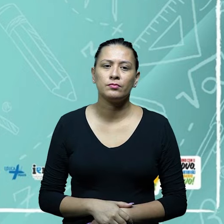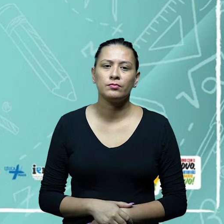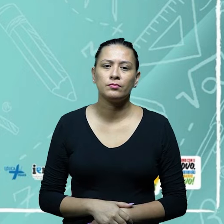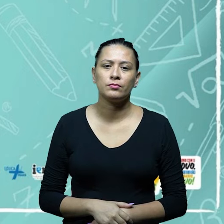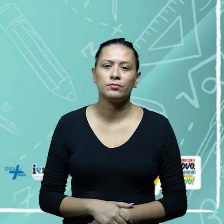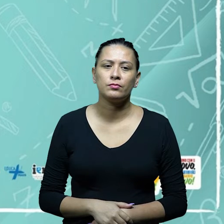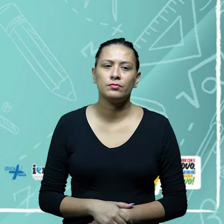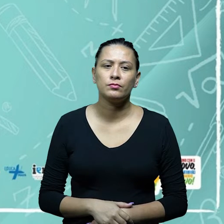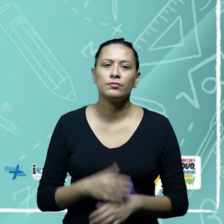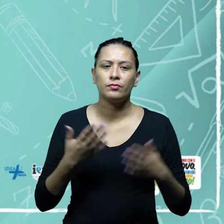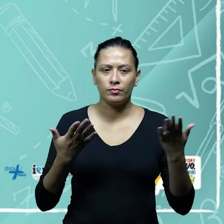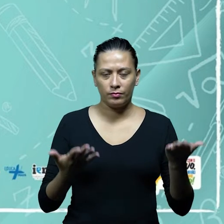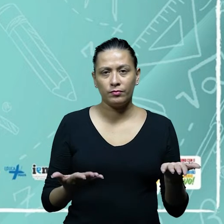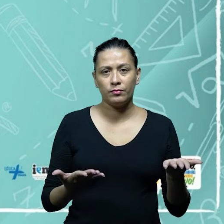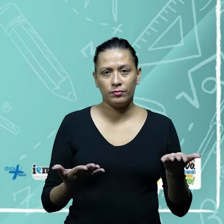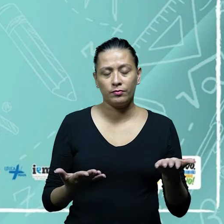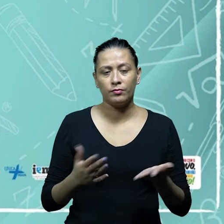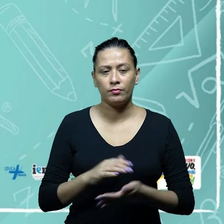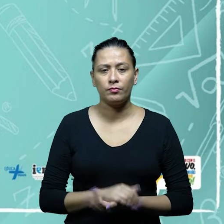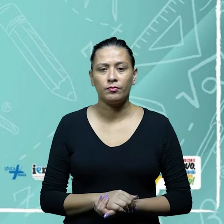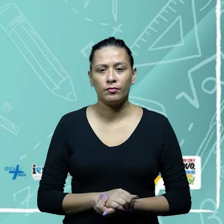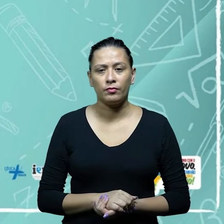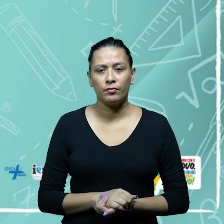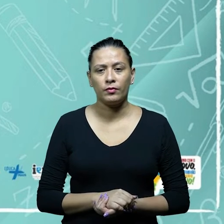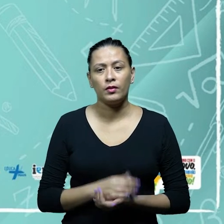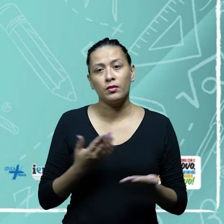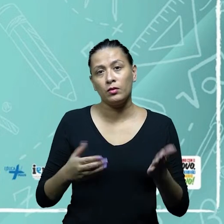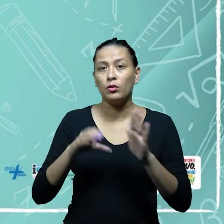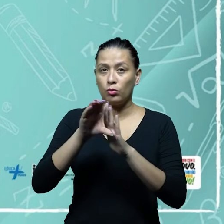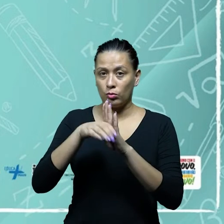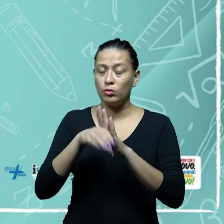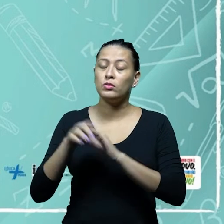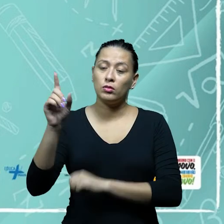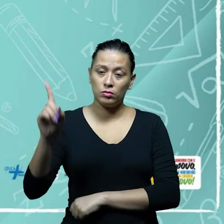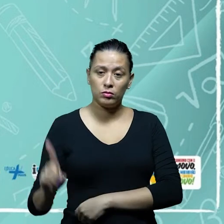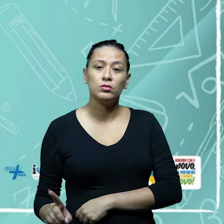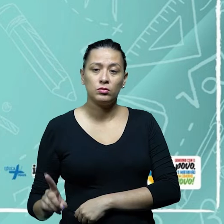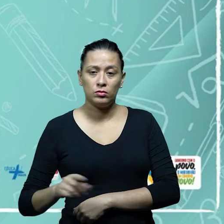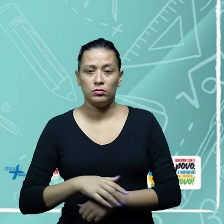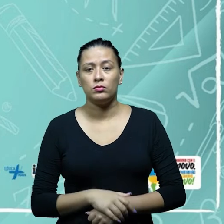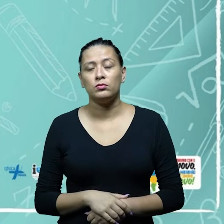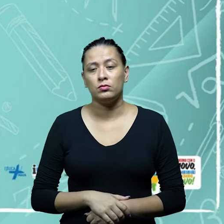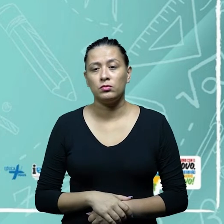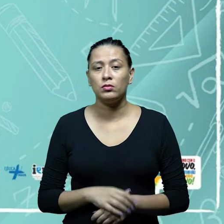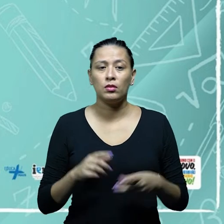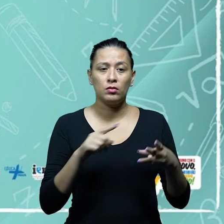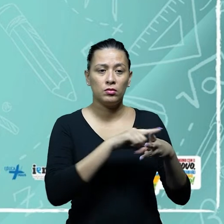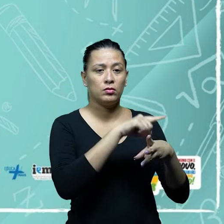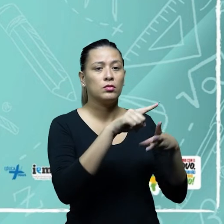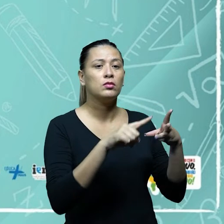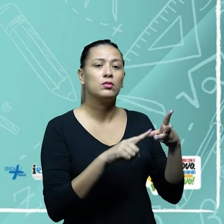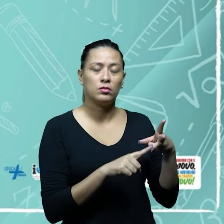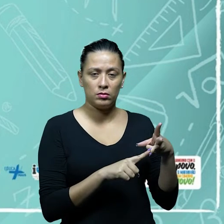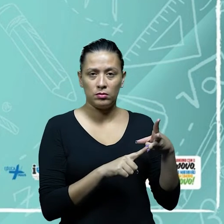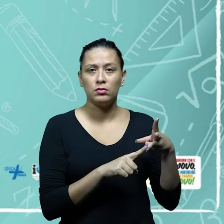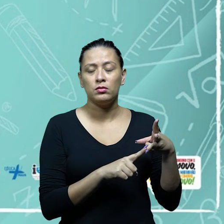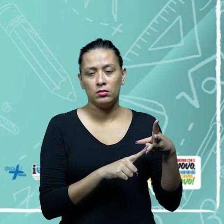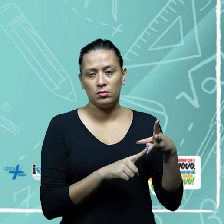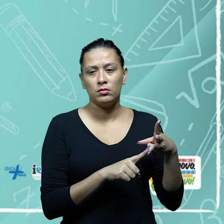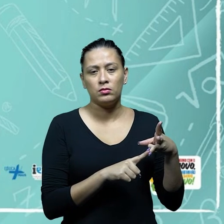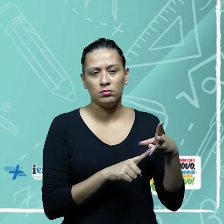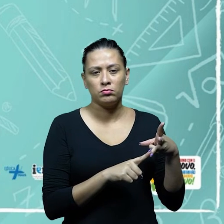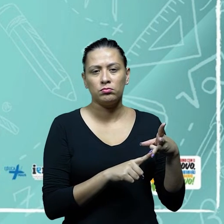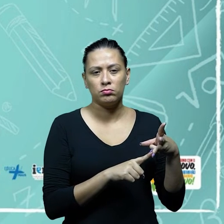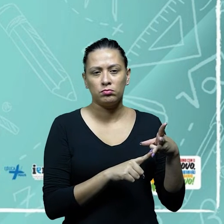vem falar né de Fátima Essa parte é que tal definição do direito ele ela congrega